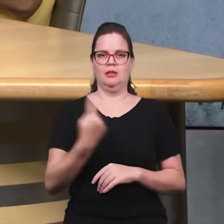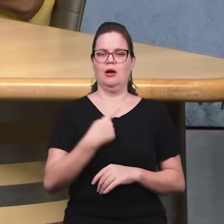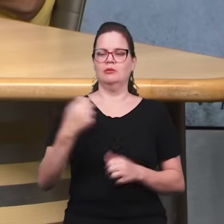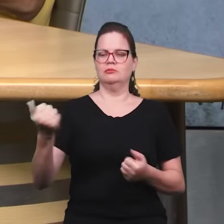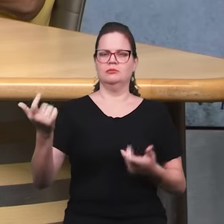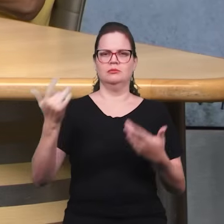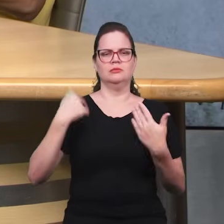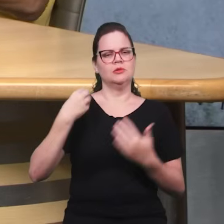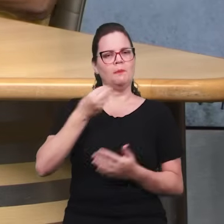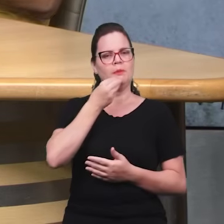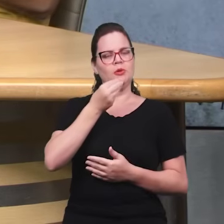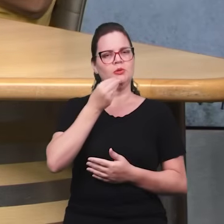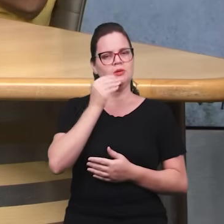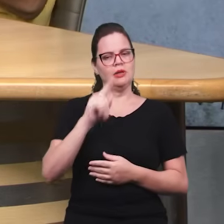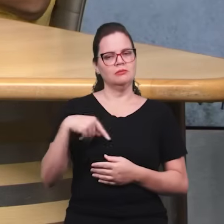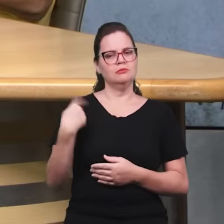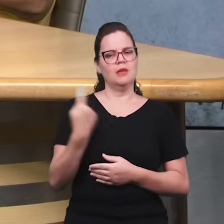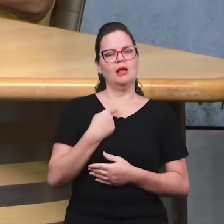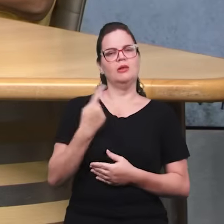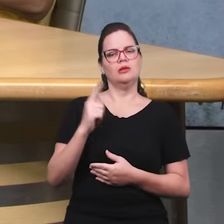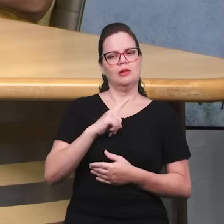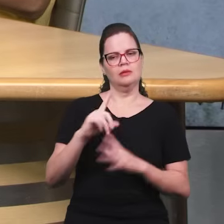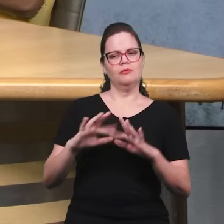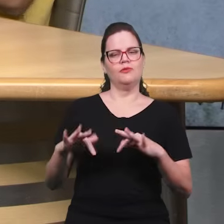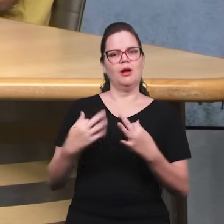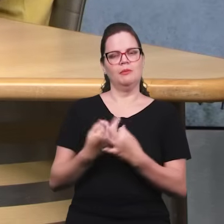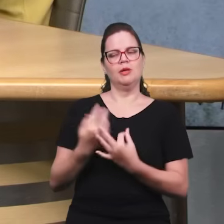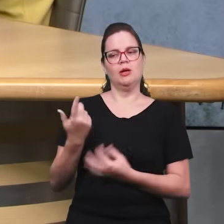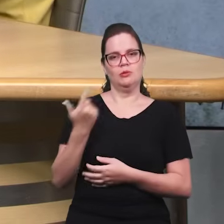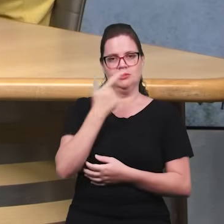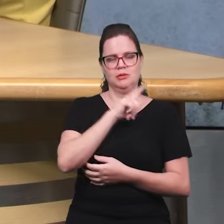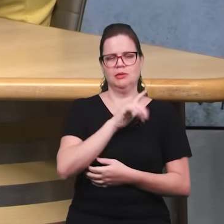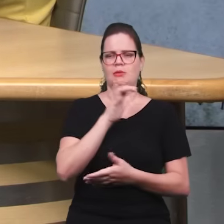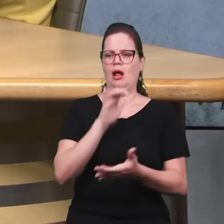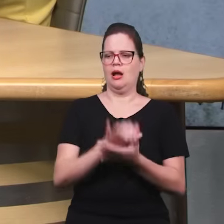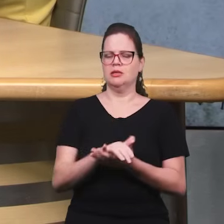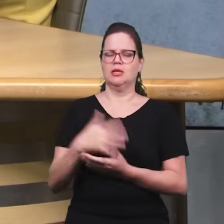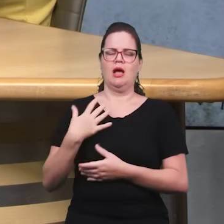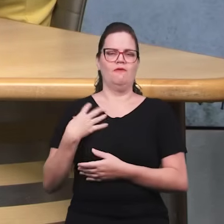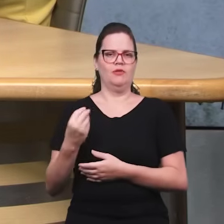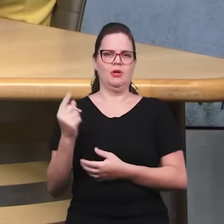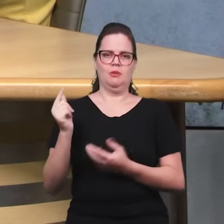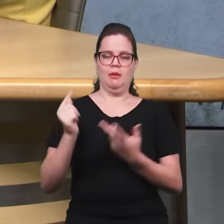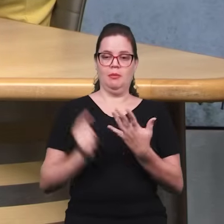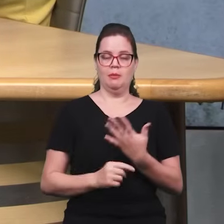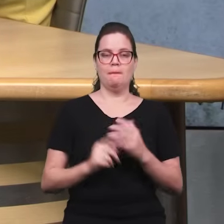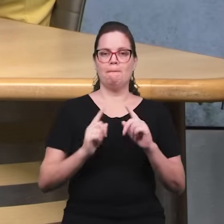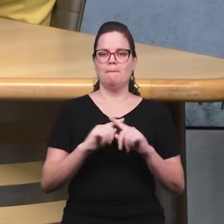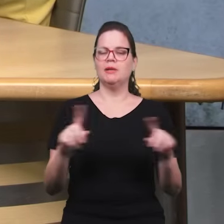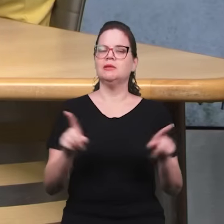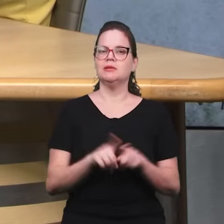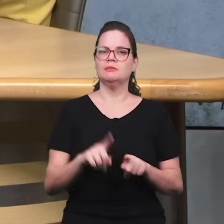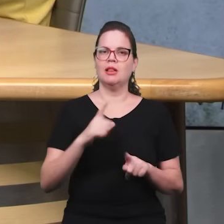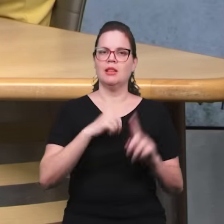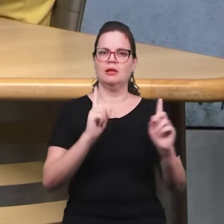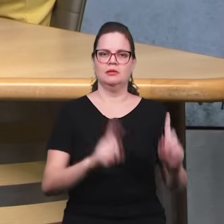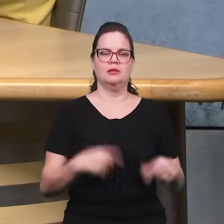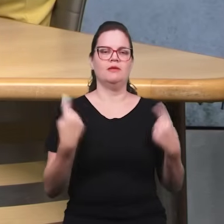essa oportunidade de constituirmos uma família. Mas ao mesmo tempo é